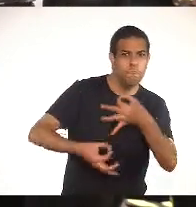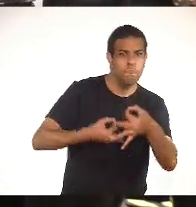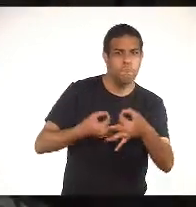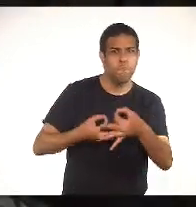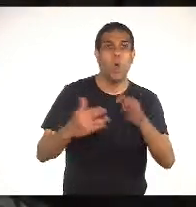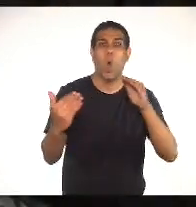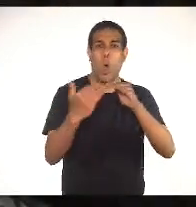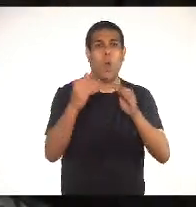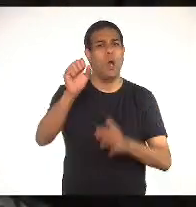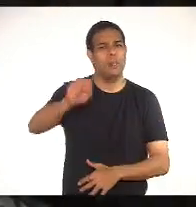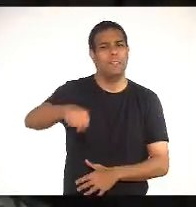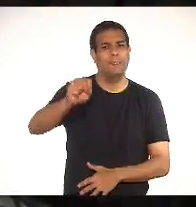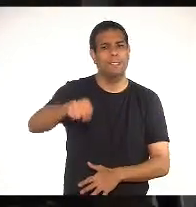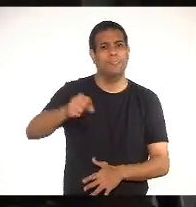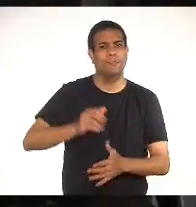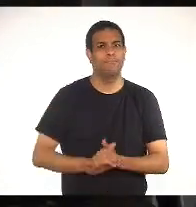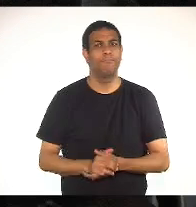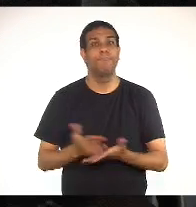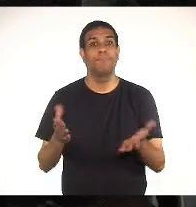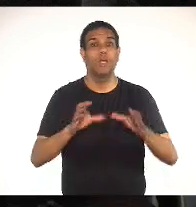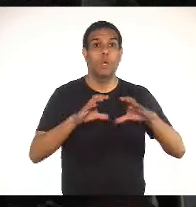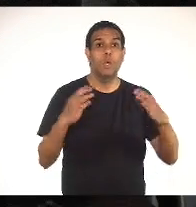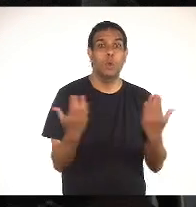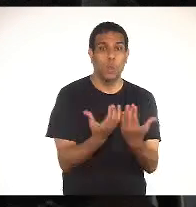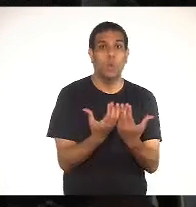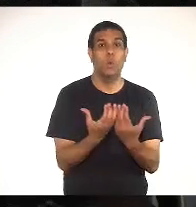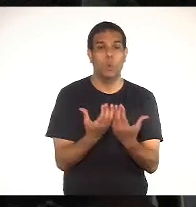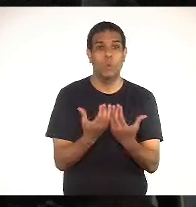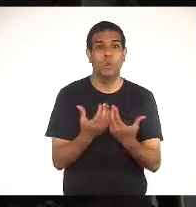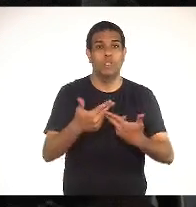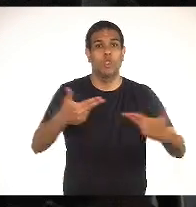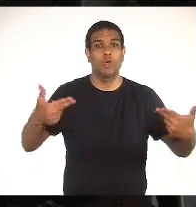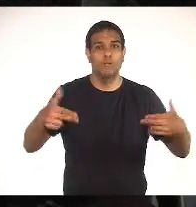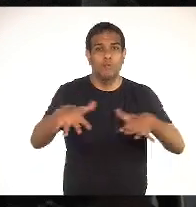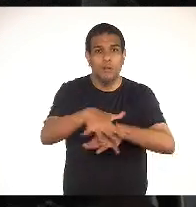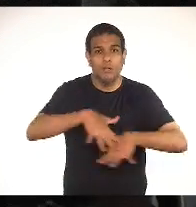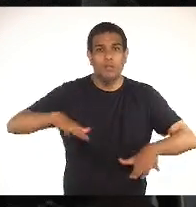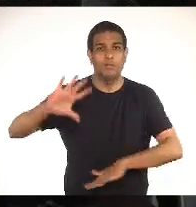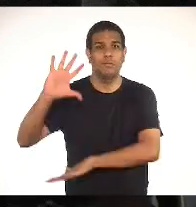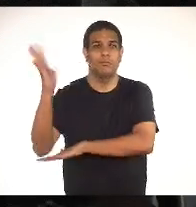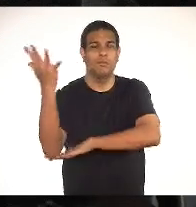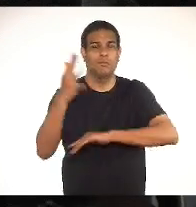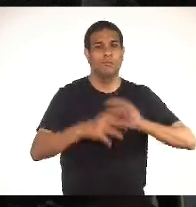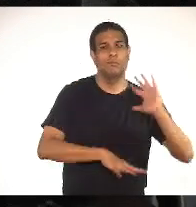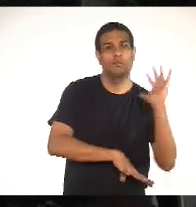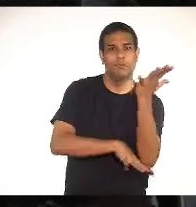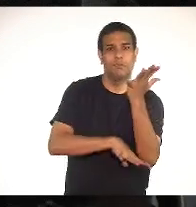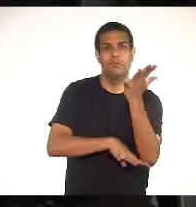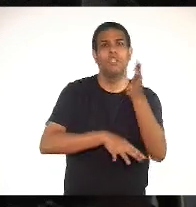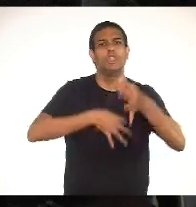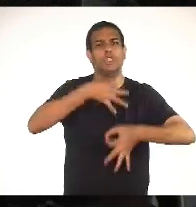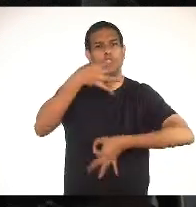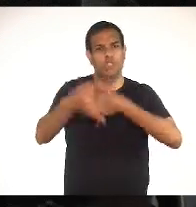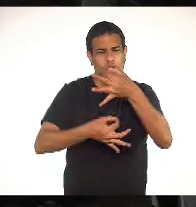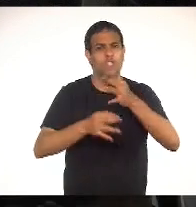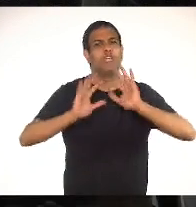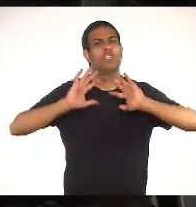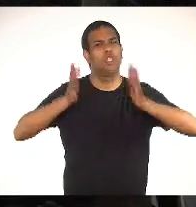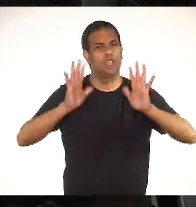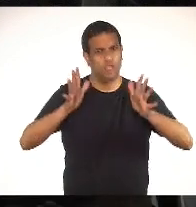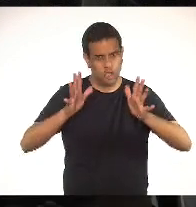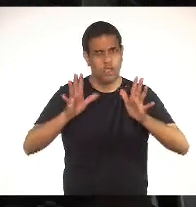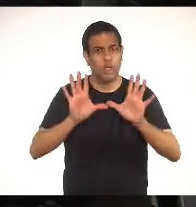Parecer favorável, senhor presidente. Pela Comissão de Saneamento Ambiental, o deputado Gustavo Schmidt já proferiu o parecer